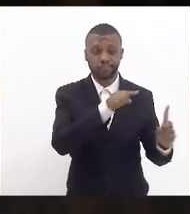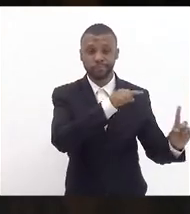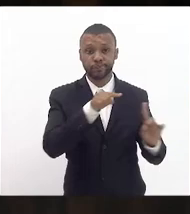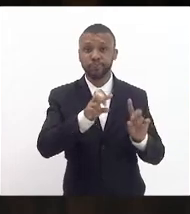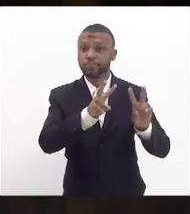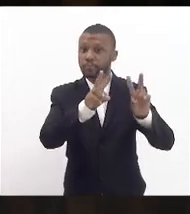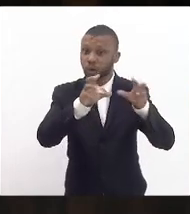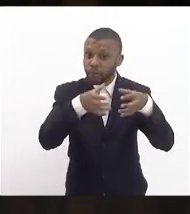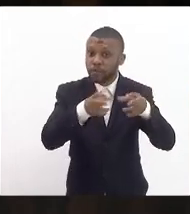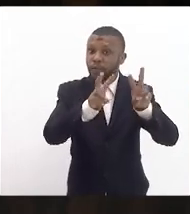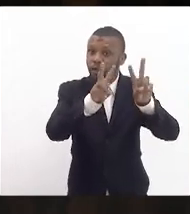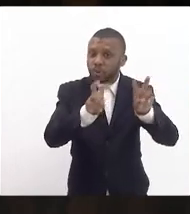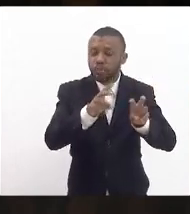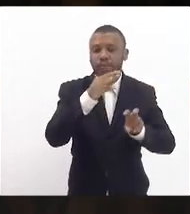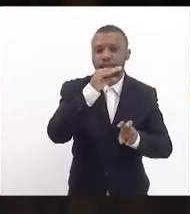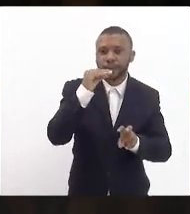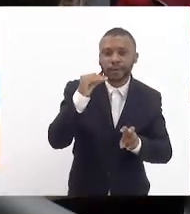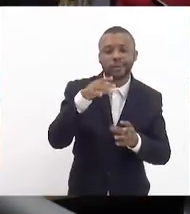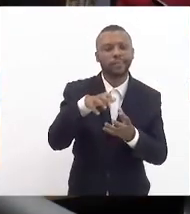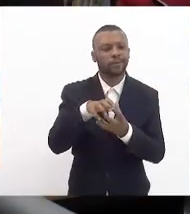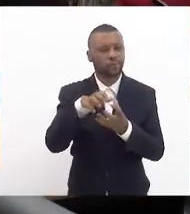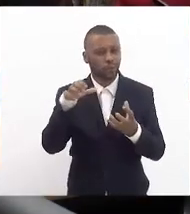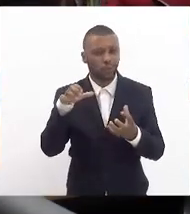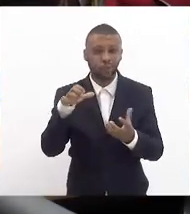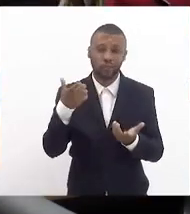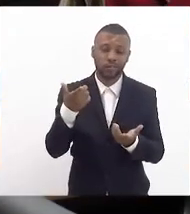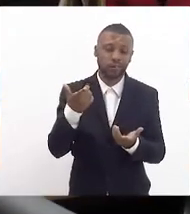Criança e do Adolescente. Seguida, deputado Valdeque.